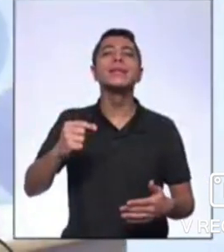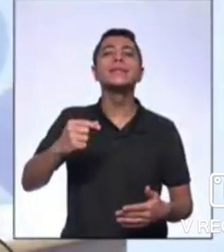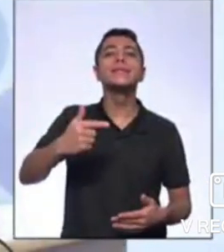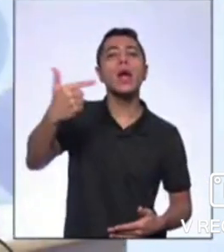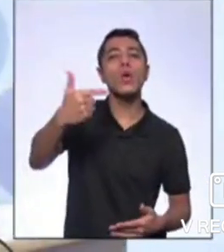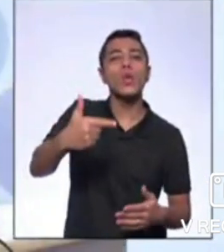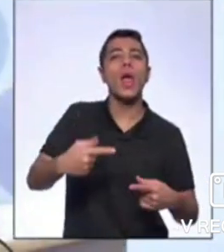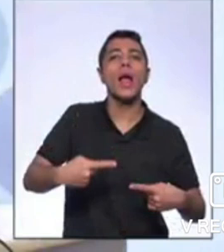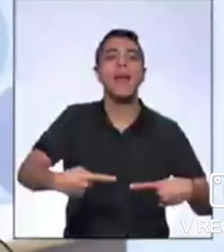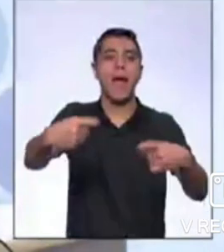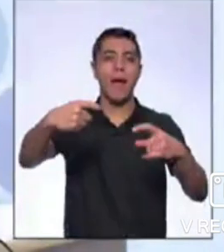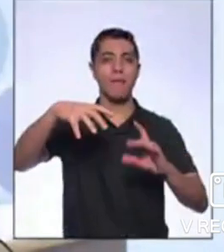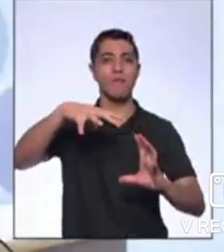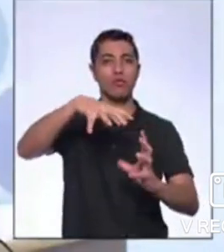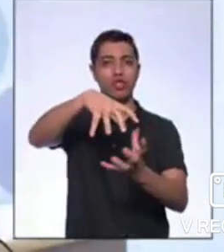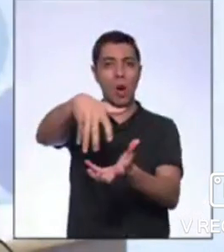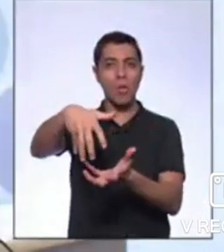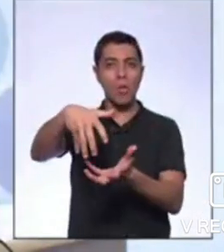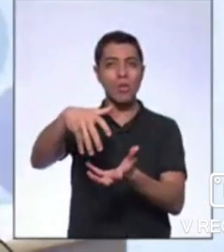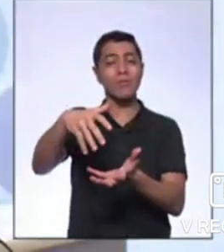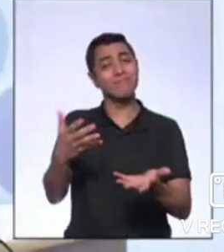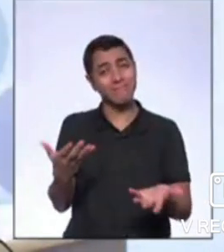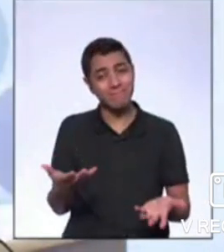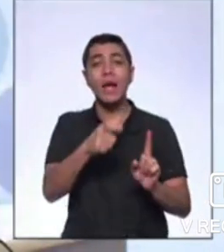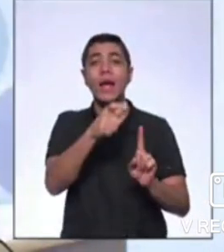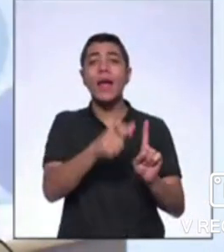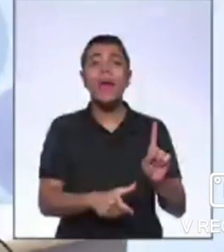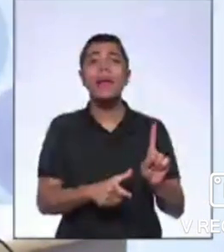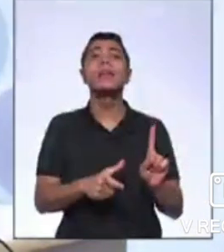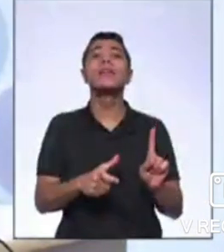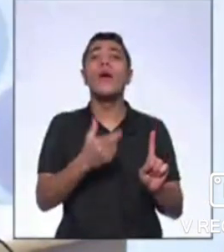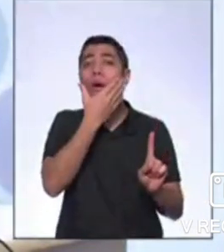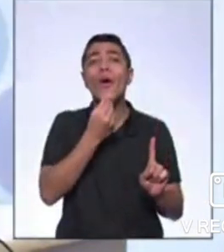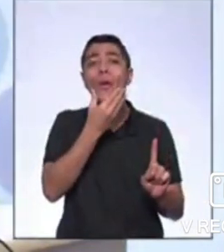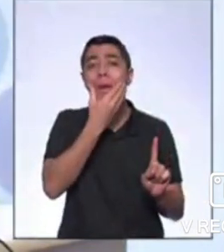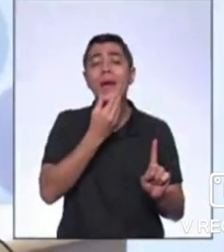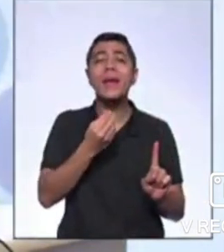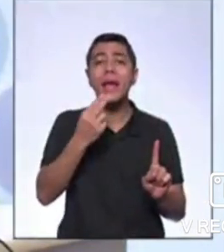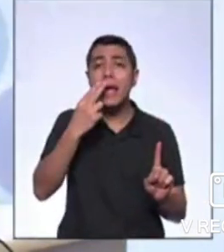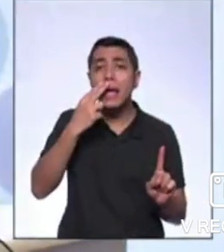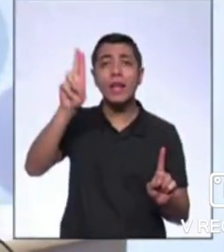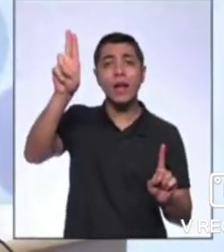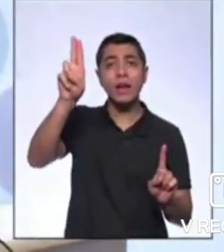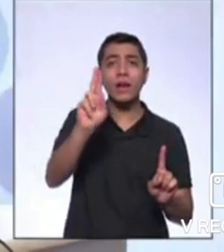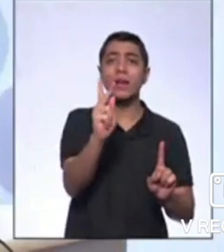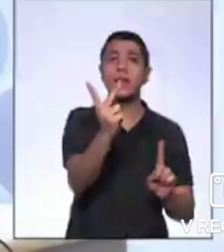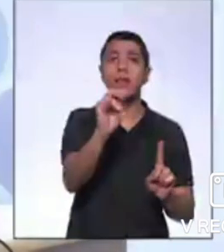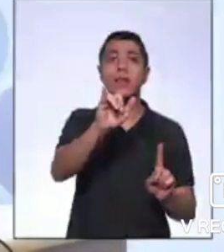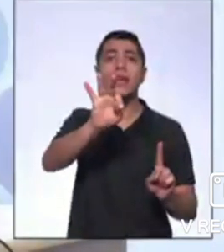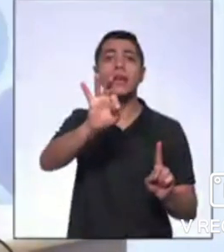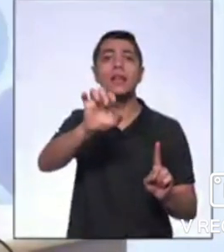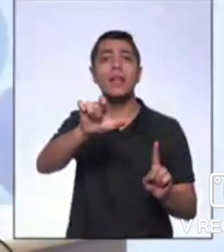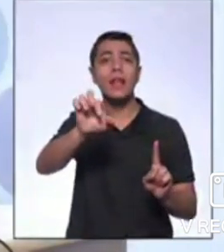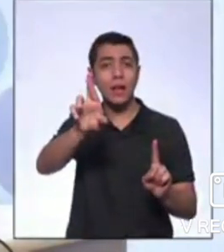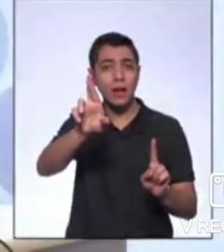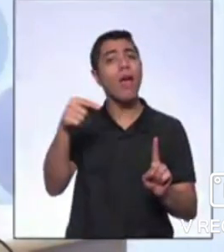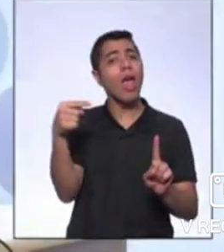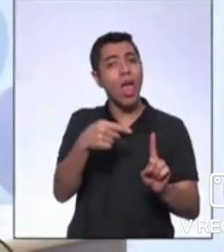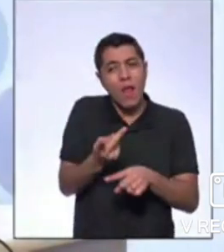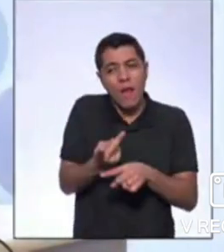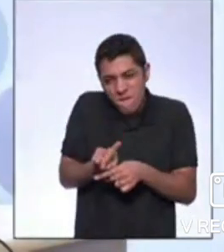da perseguição, né, que o Hitler promoveu contra os judeus na Alemanha e depois na Europa, né,